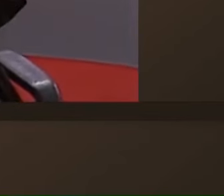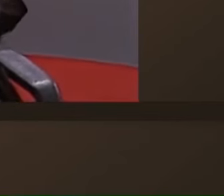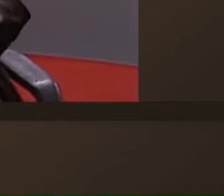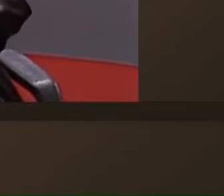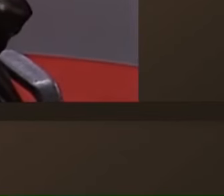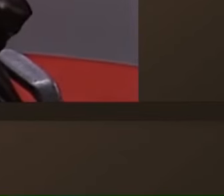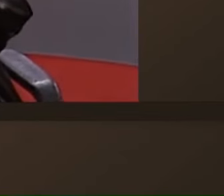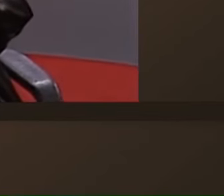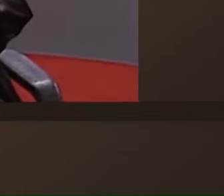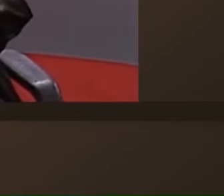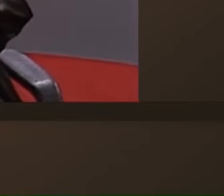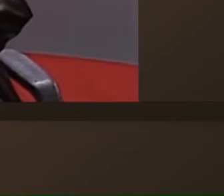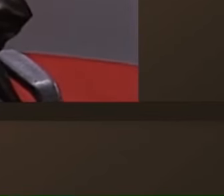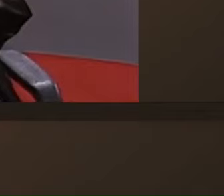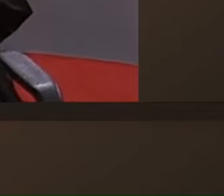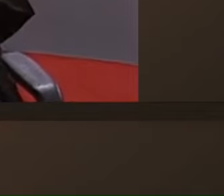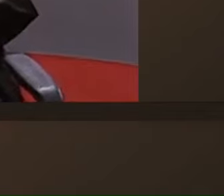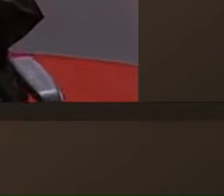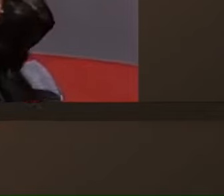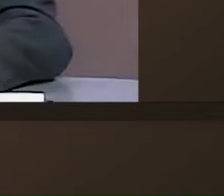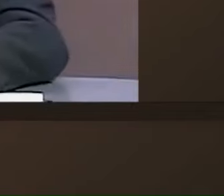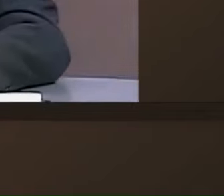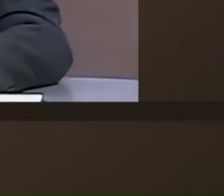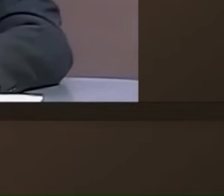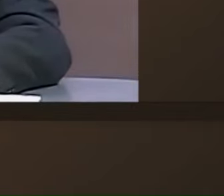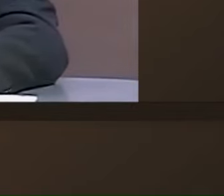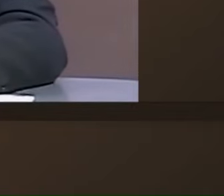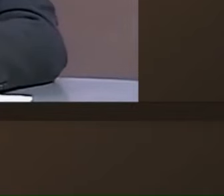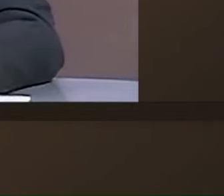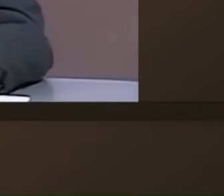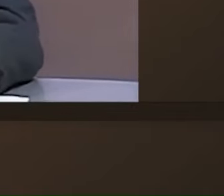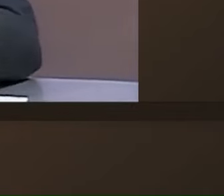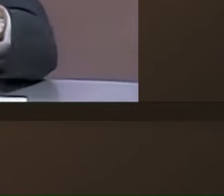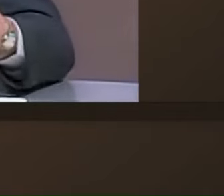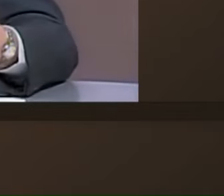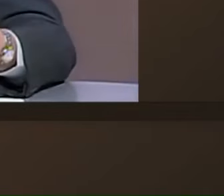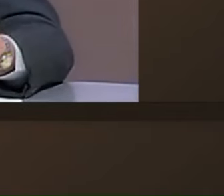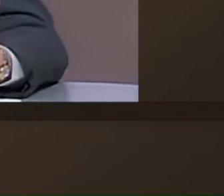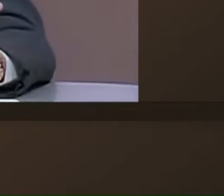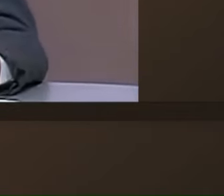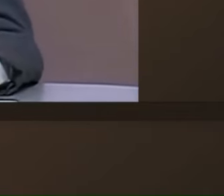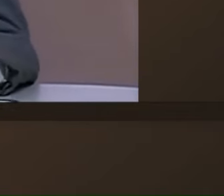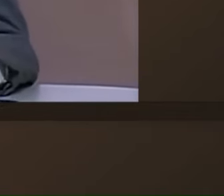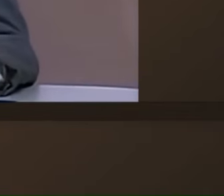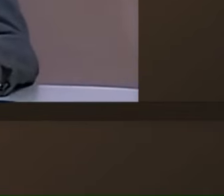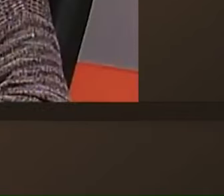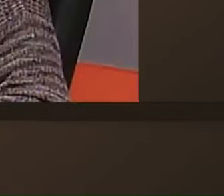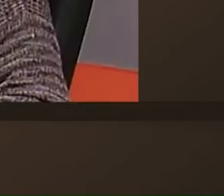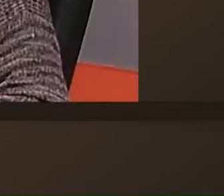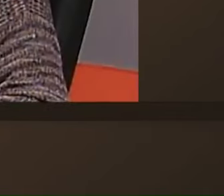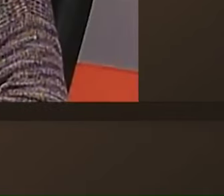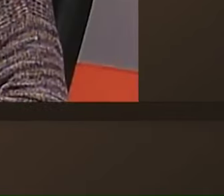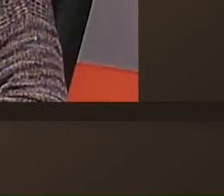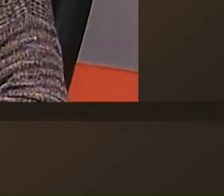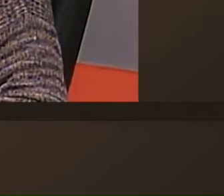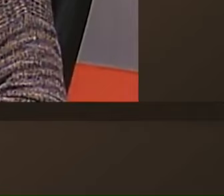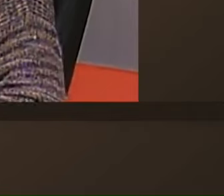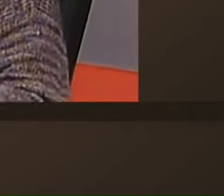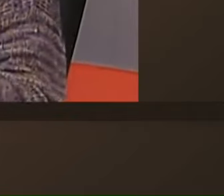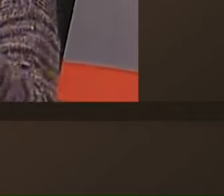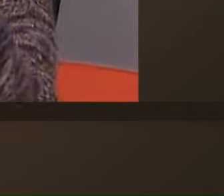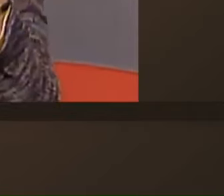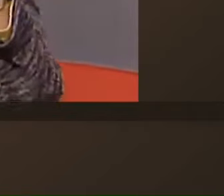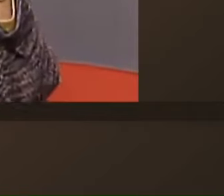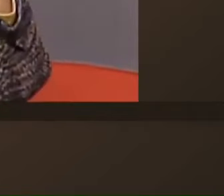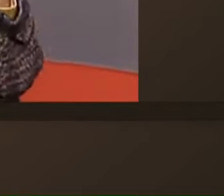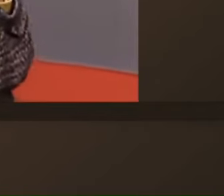do reacionarismo. Mas olha, veja... Eu não penso em proibir. Eu acho que muitas vezes... Não, eu digo proibir dentro de você. Acho que o